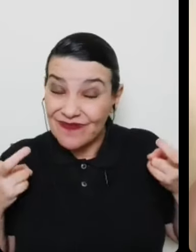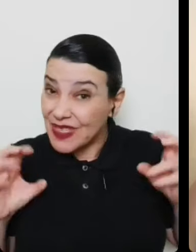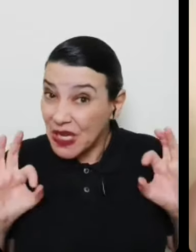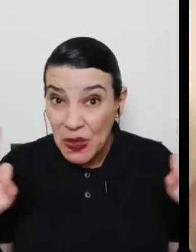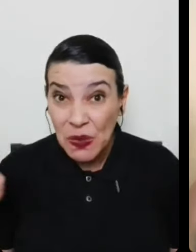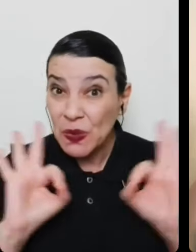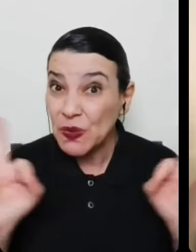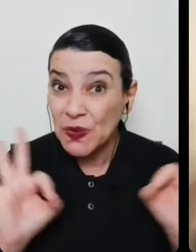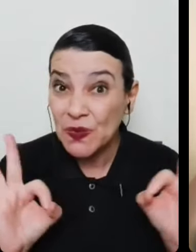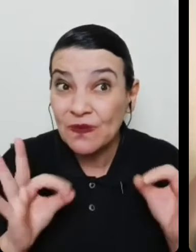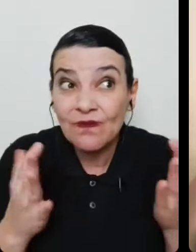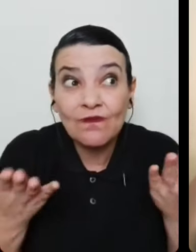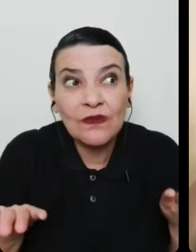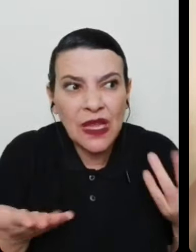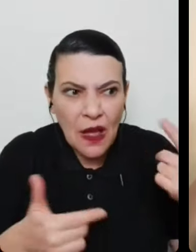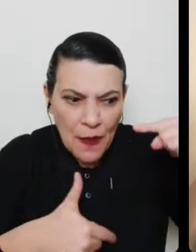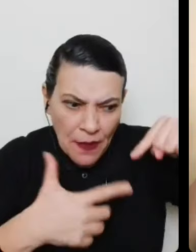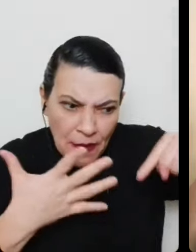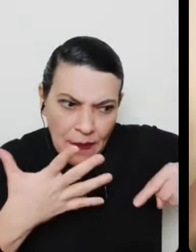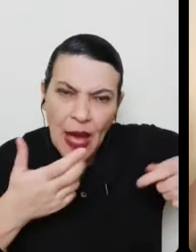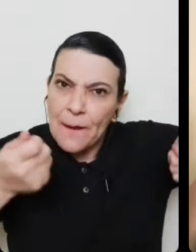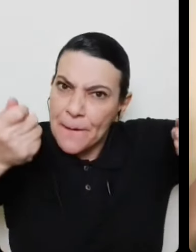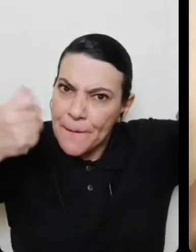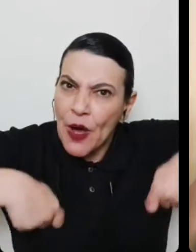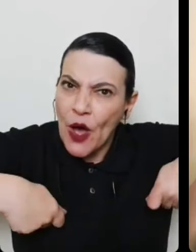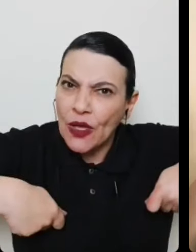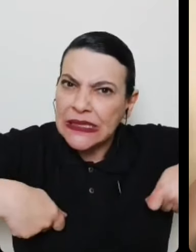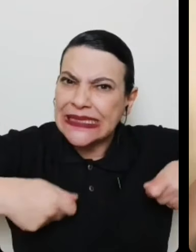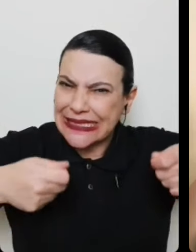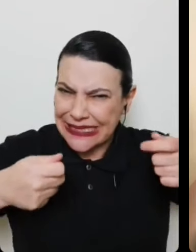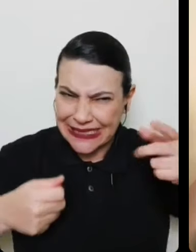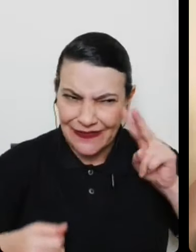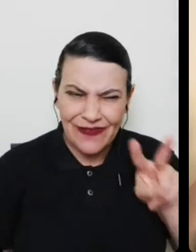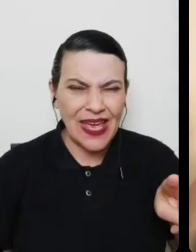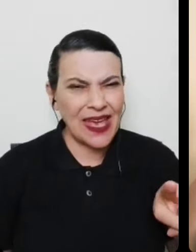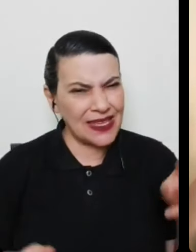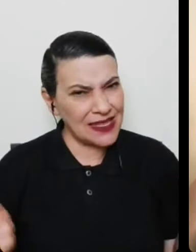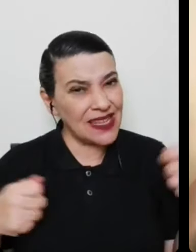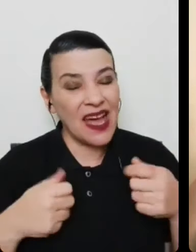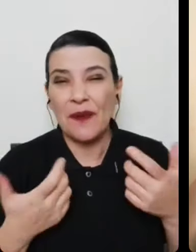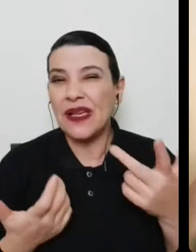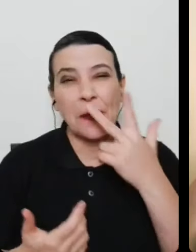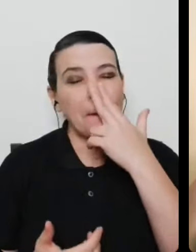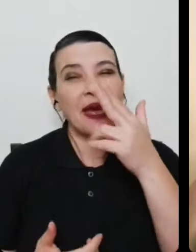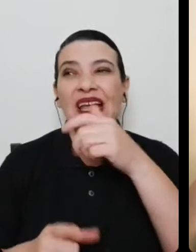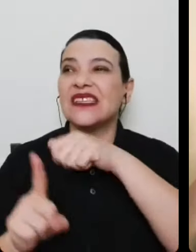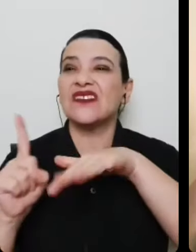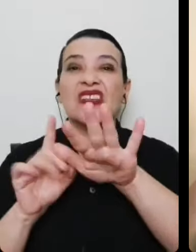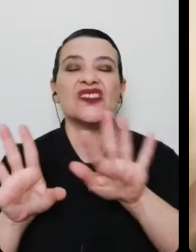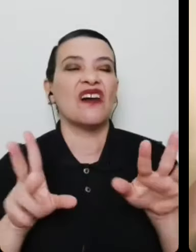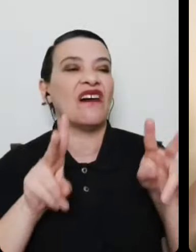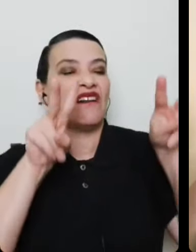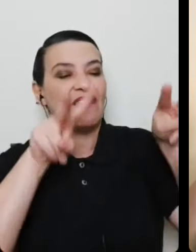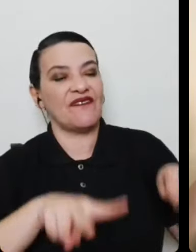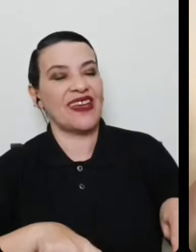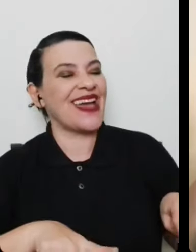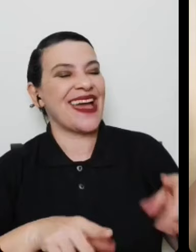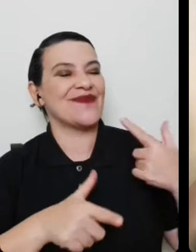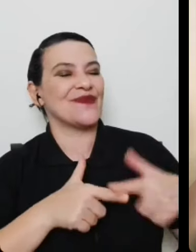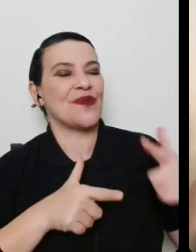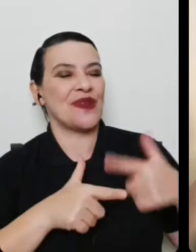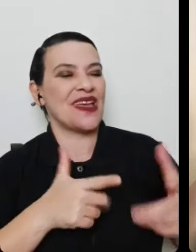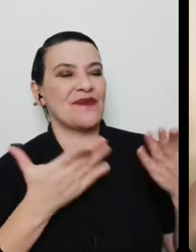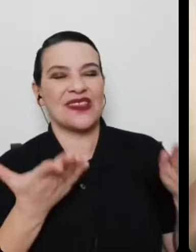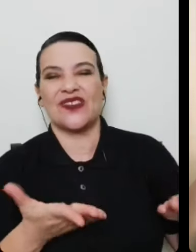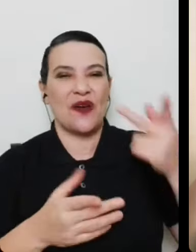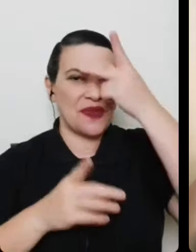não consegue ver suas potencialidades, só vê a sua deficiência. Então, essa sociedade é que tem um problema.